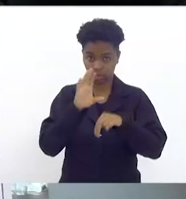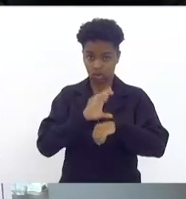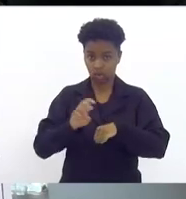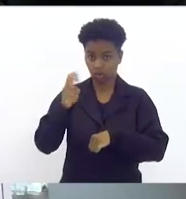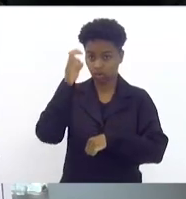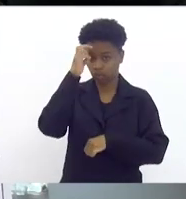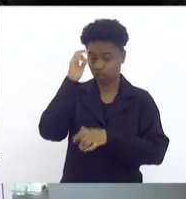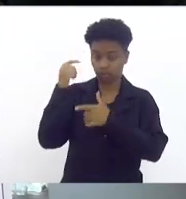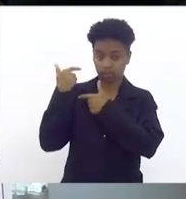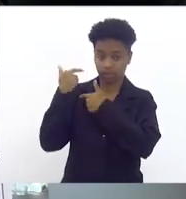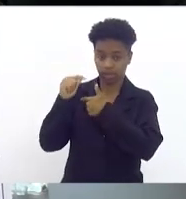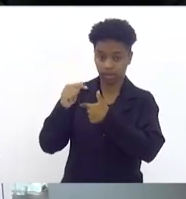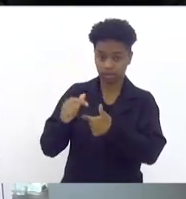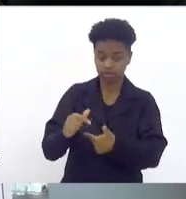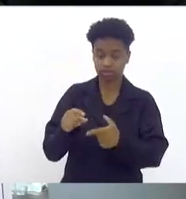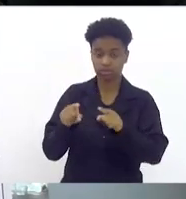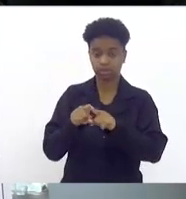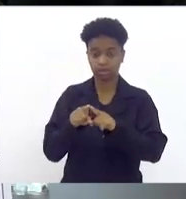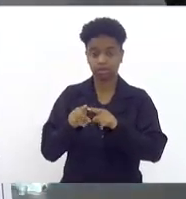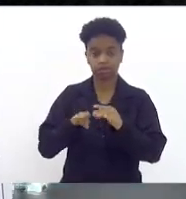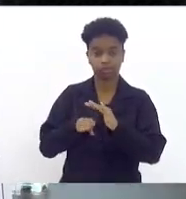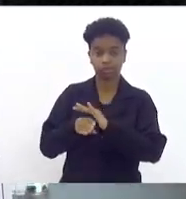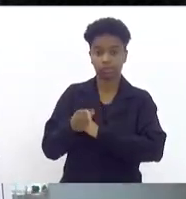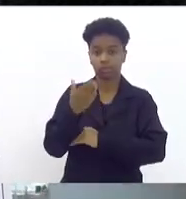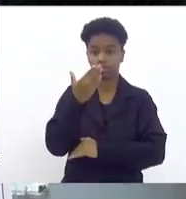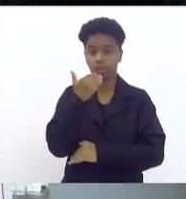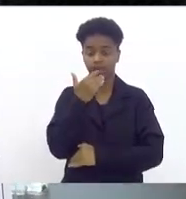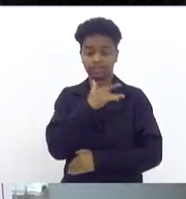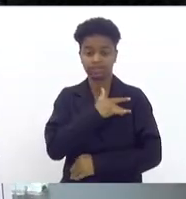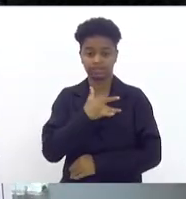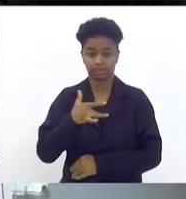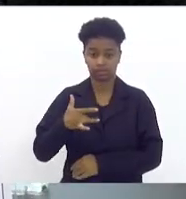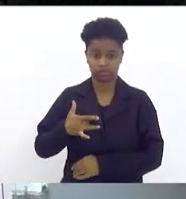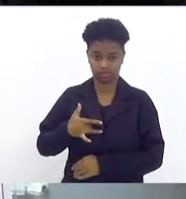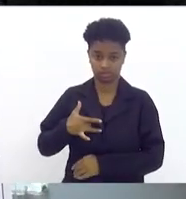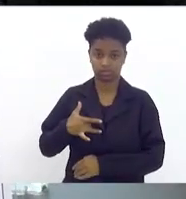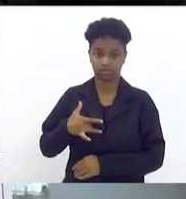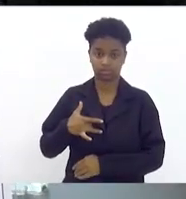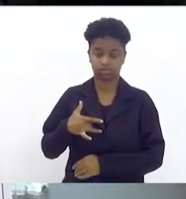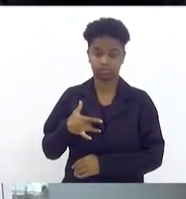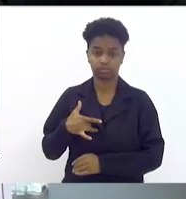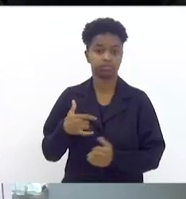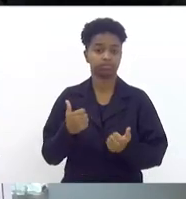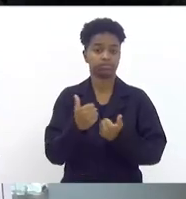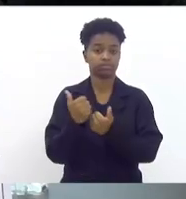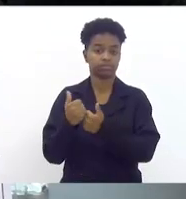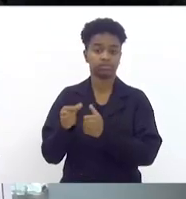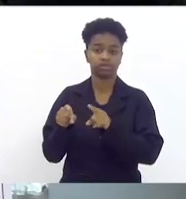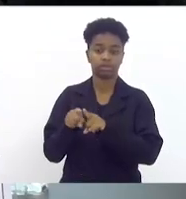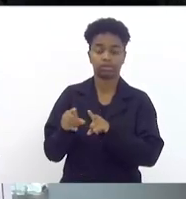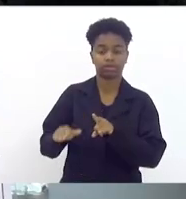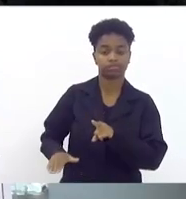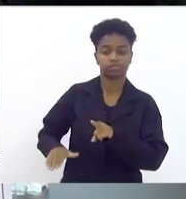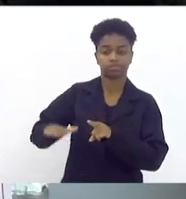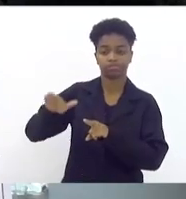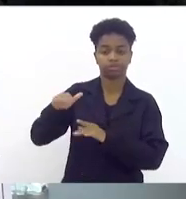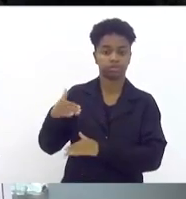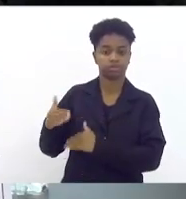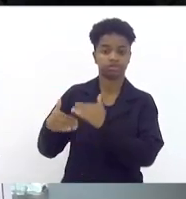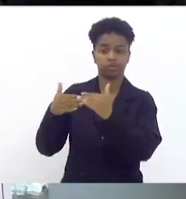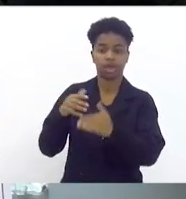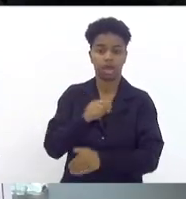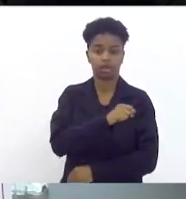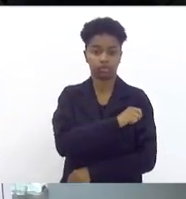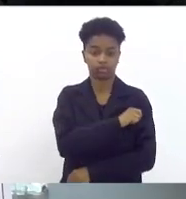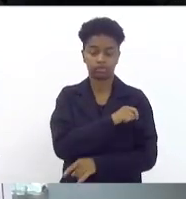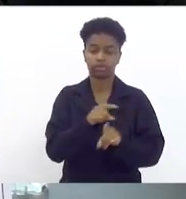as tradições e os hábitos alimentares saudáveis, contribuindo para o crescimento e desenvolvimento dos alunos, para a melhoria